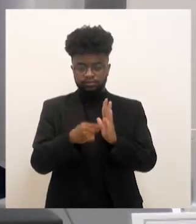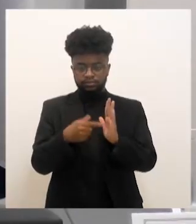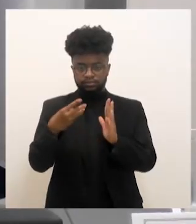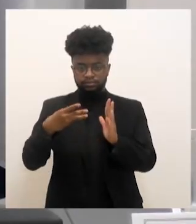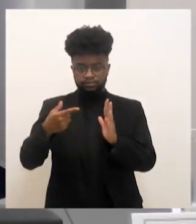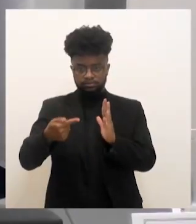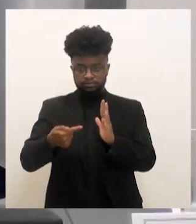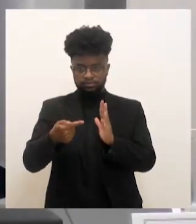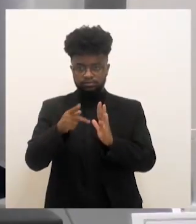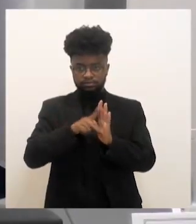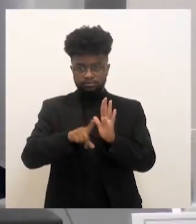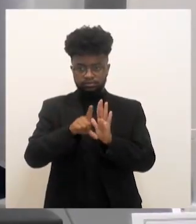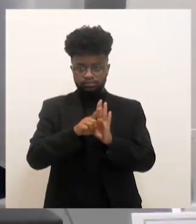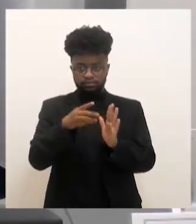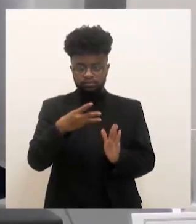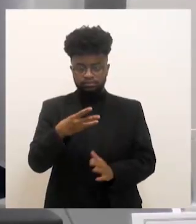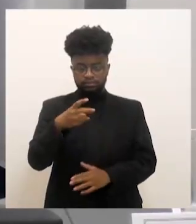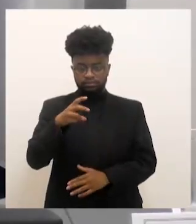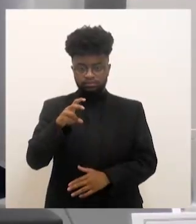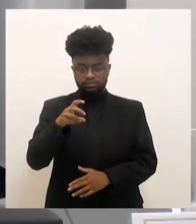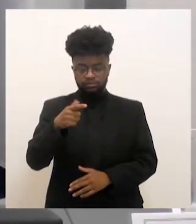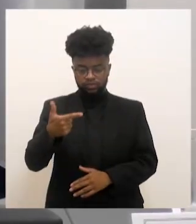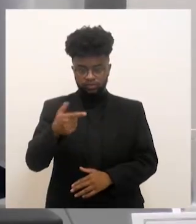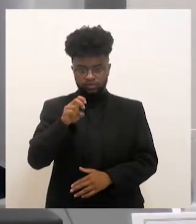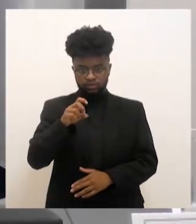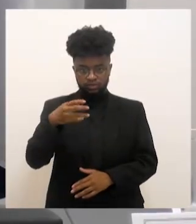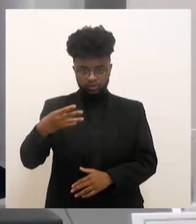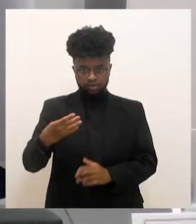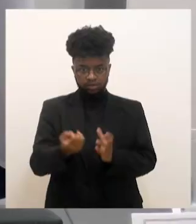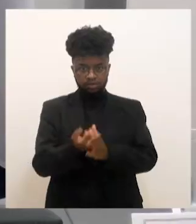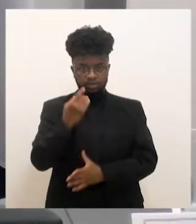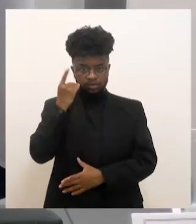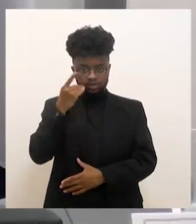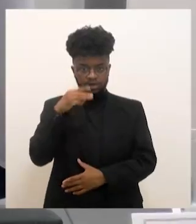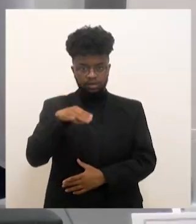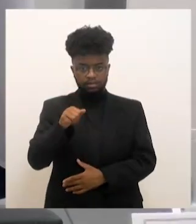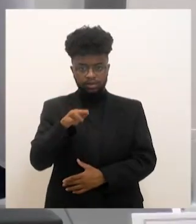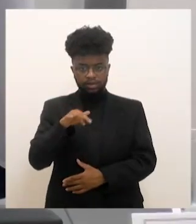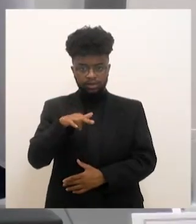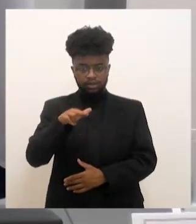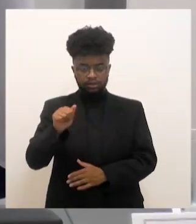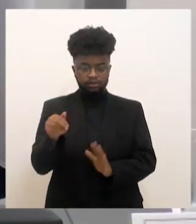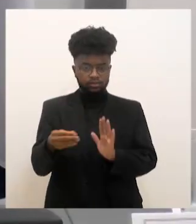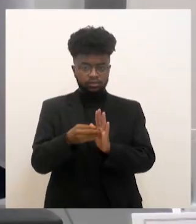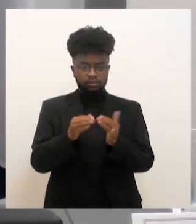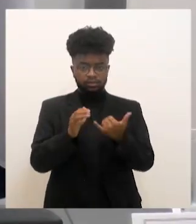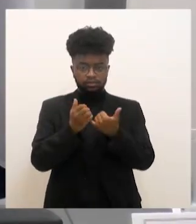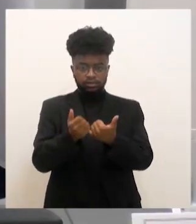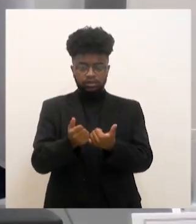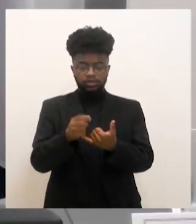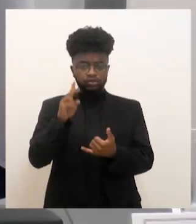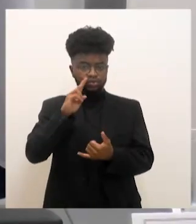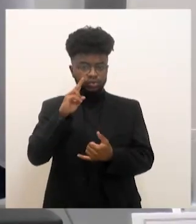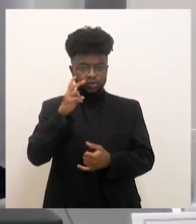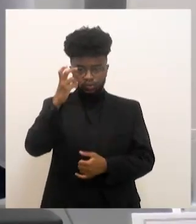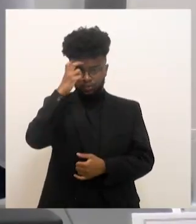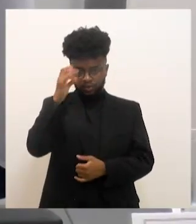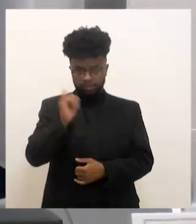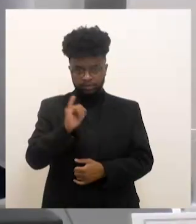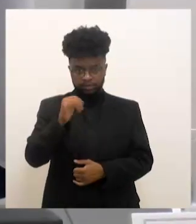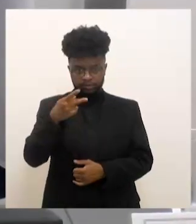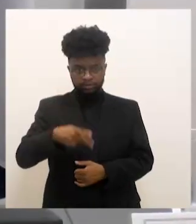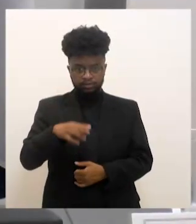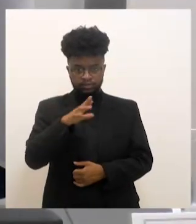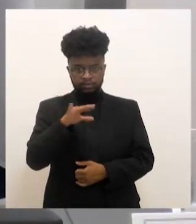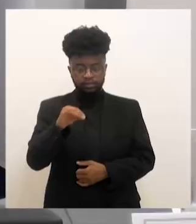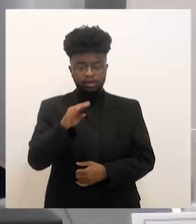de lei 5234 de 2025, de autoria da deputada Marina do MST, que declara patrimônio histórico, cultural e de natureza imaterial do Estado do Rio de Janeiro, a Praça Barão